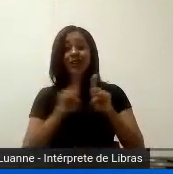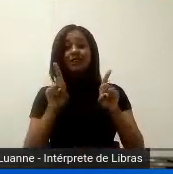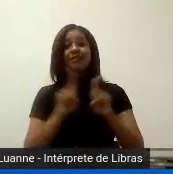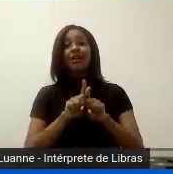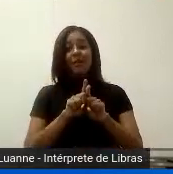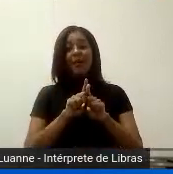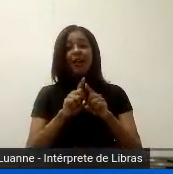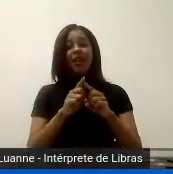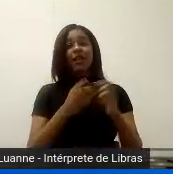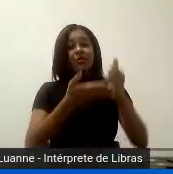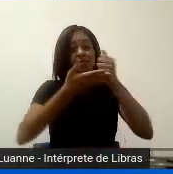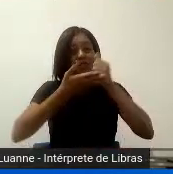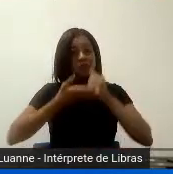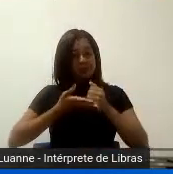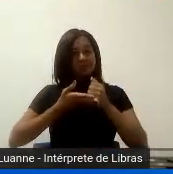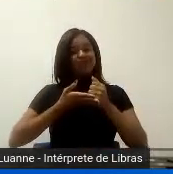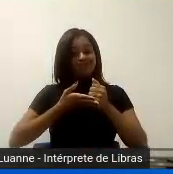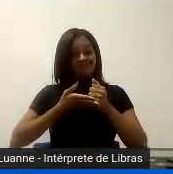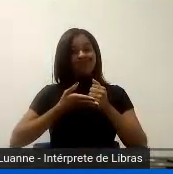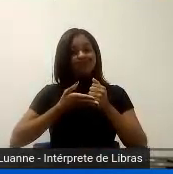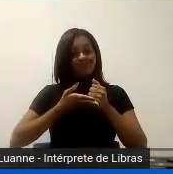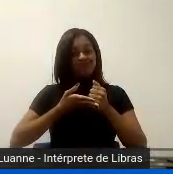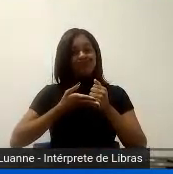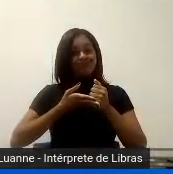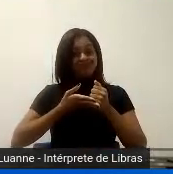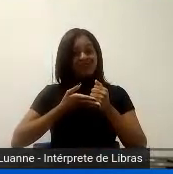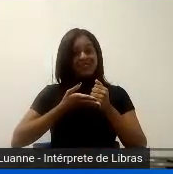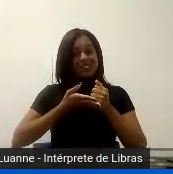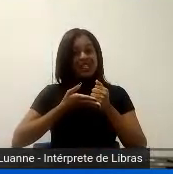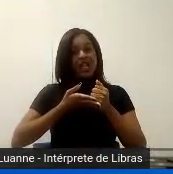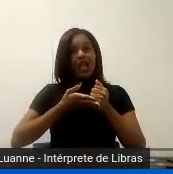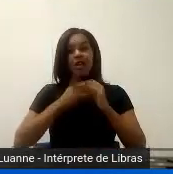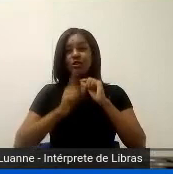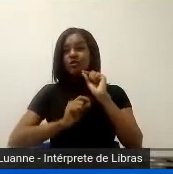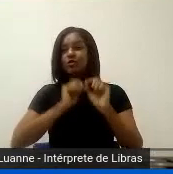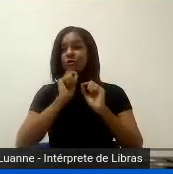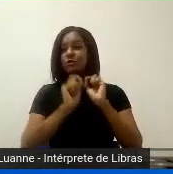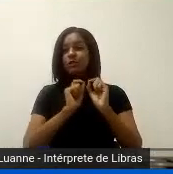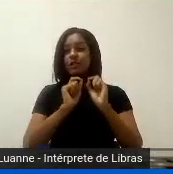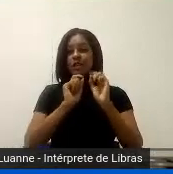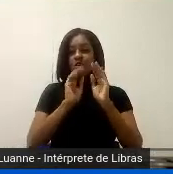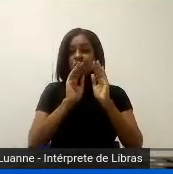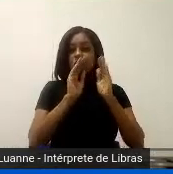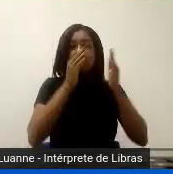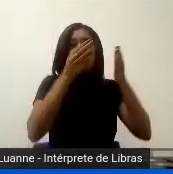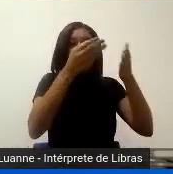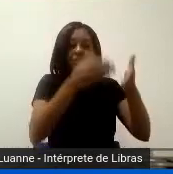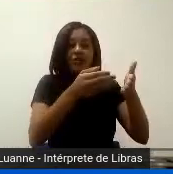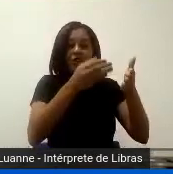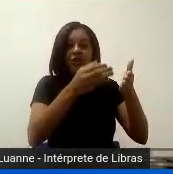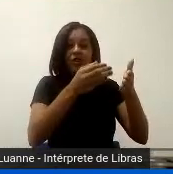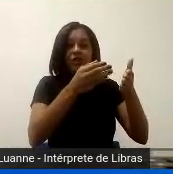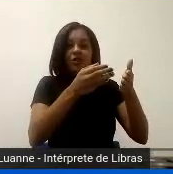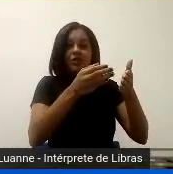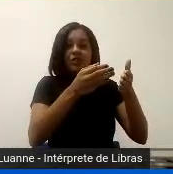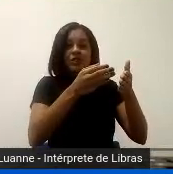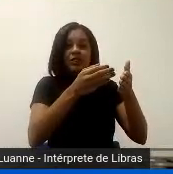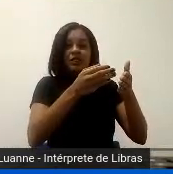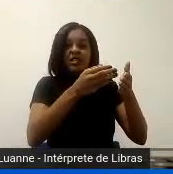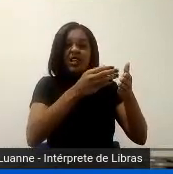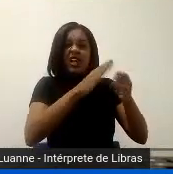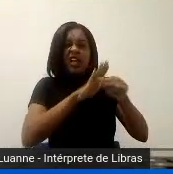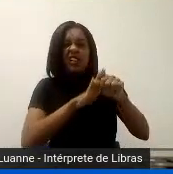até a gente trabalhar na direção da exclusão as avessas é o que seria isso é que a gente